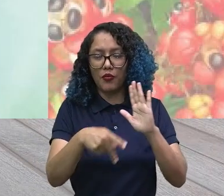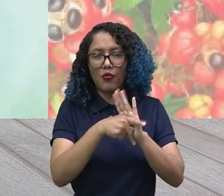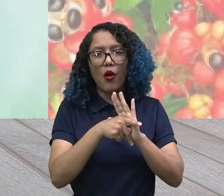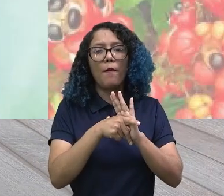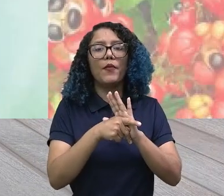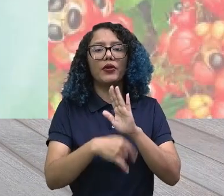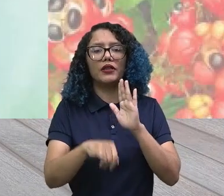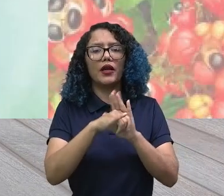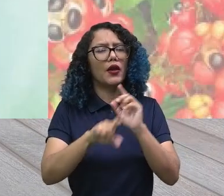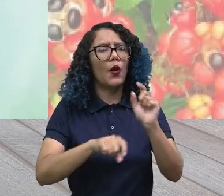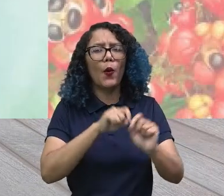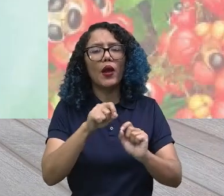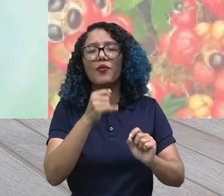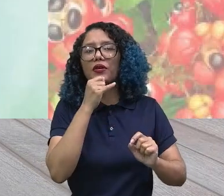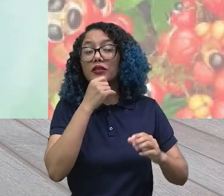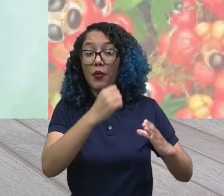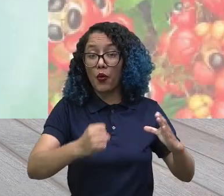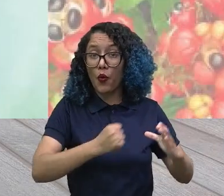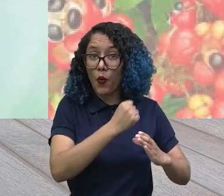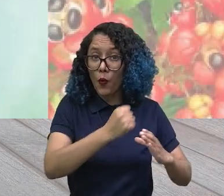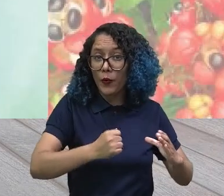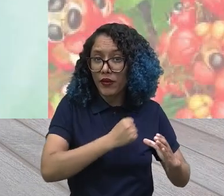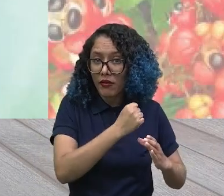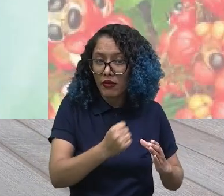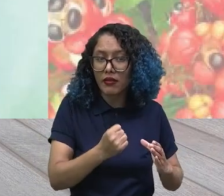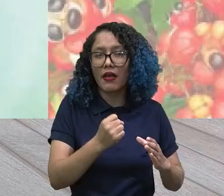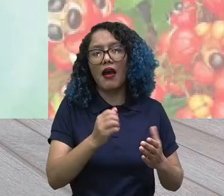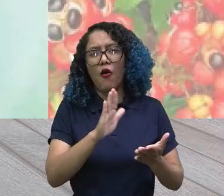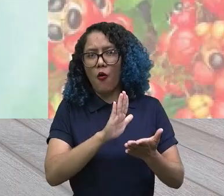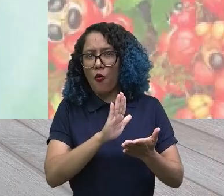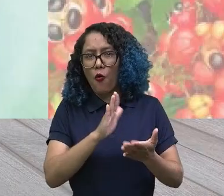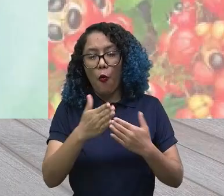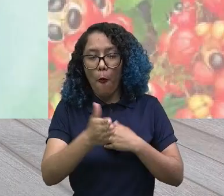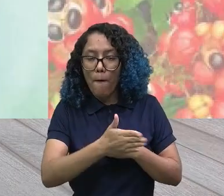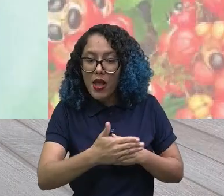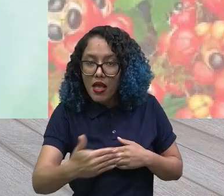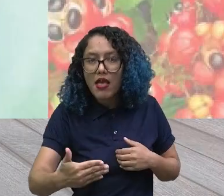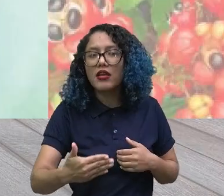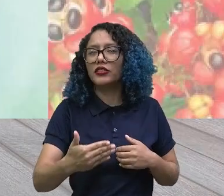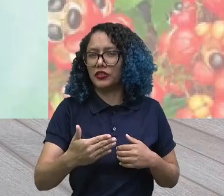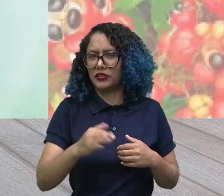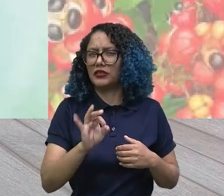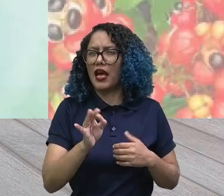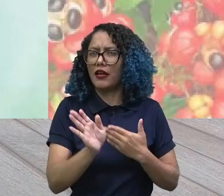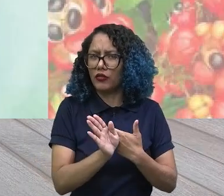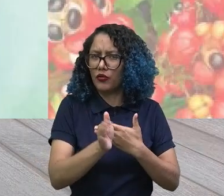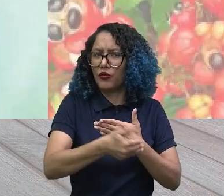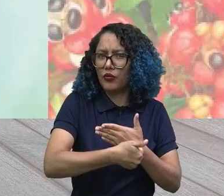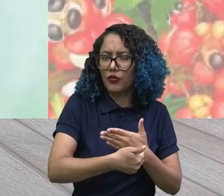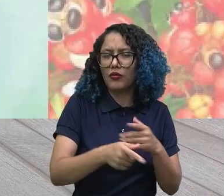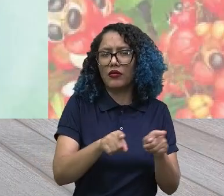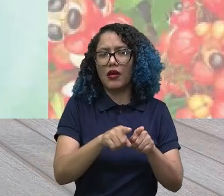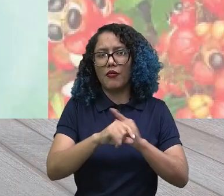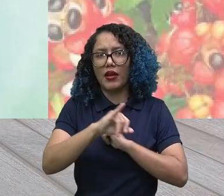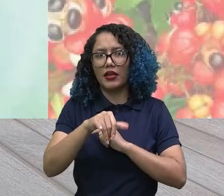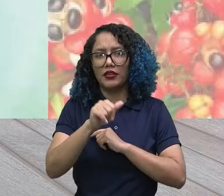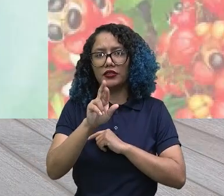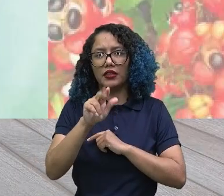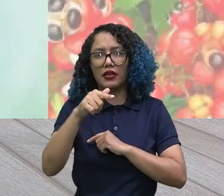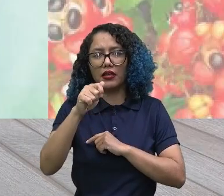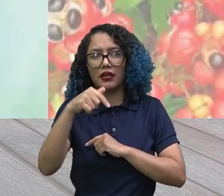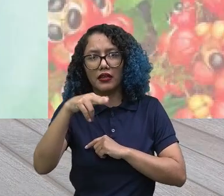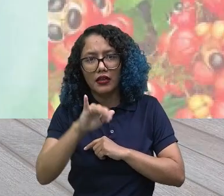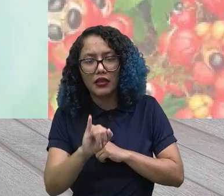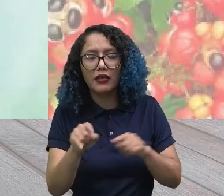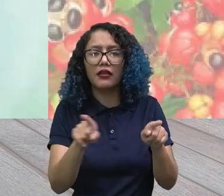né? Como nós falamos agora do tambaqui, da jaraqui, né? Então, tudo isso, né, faz esse parte do material também, a questão